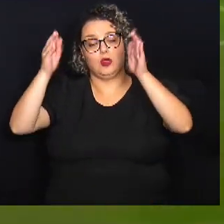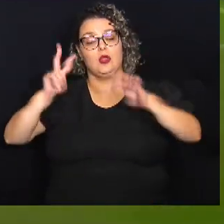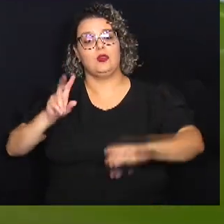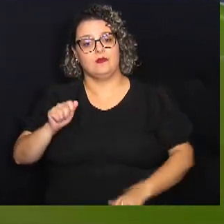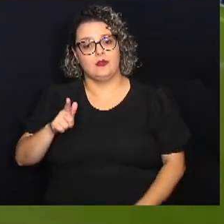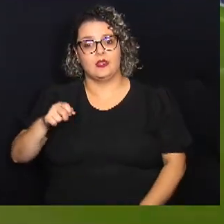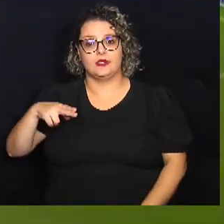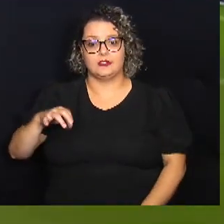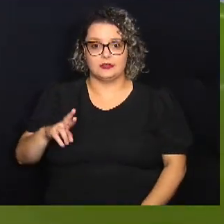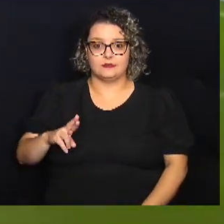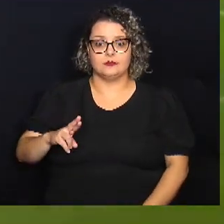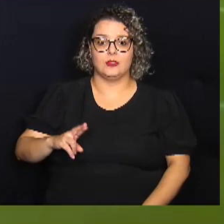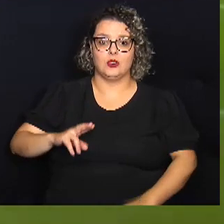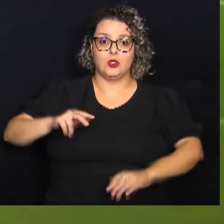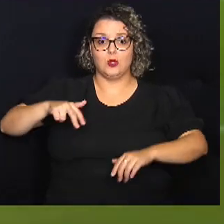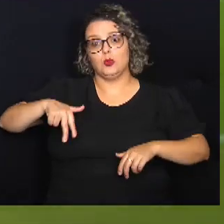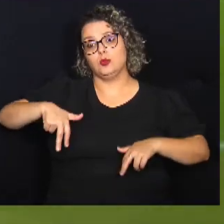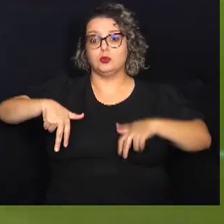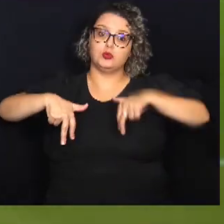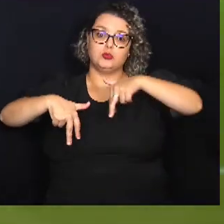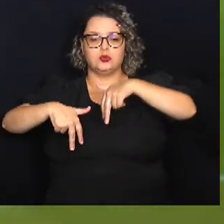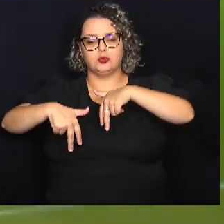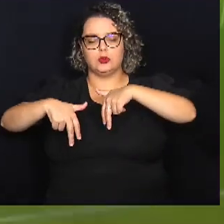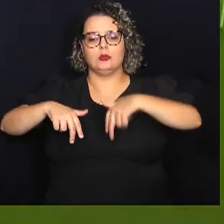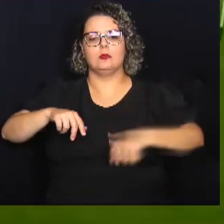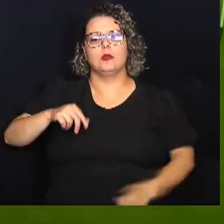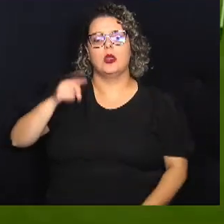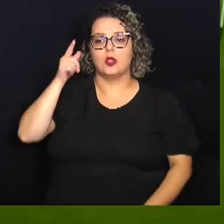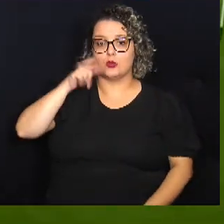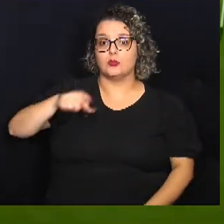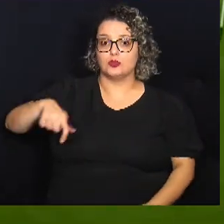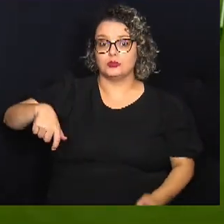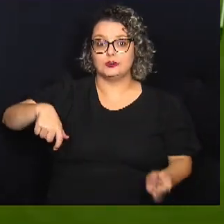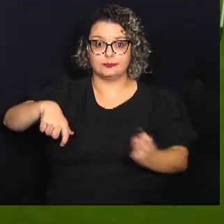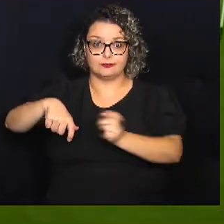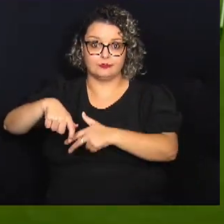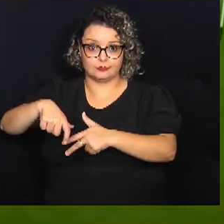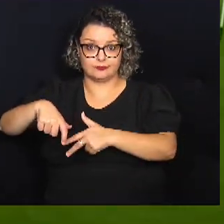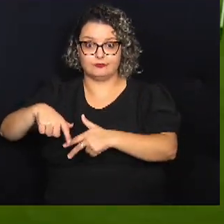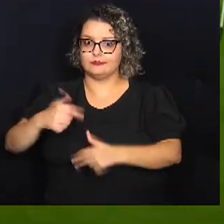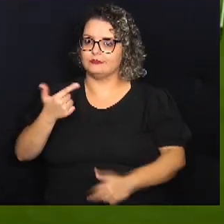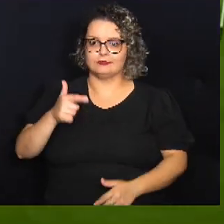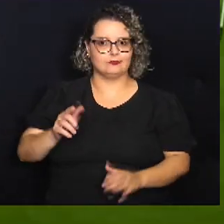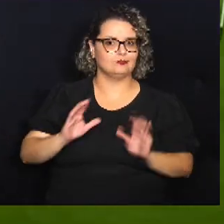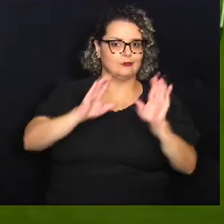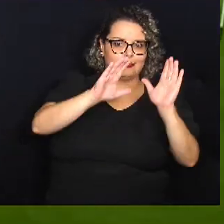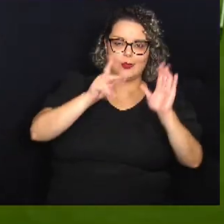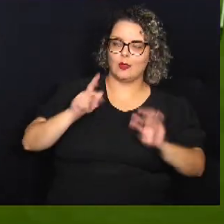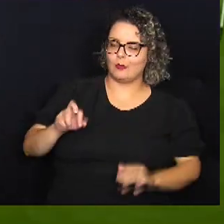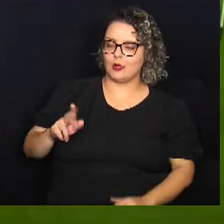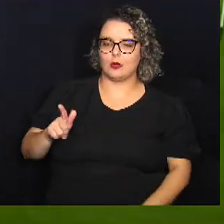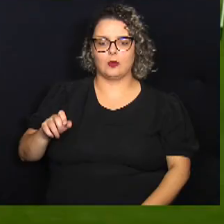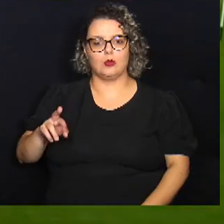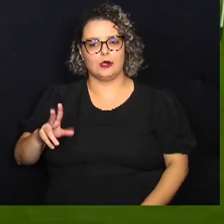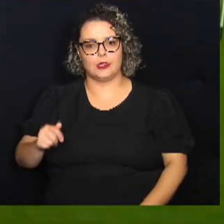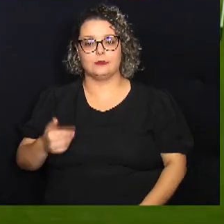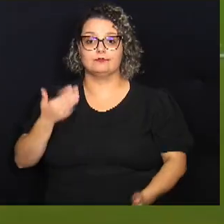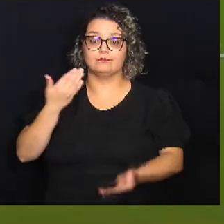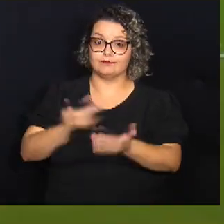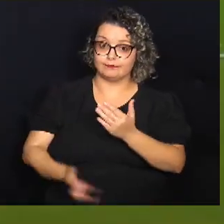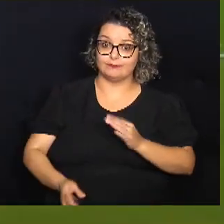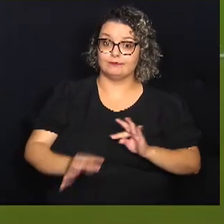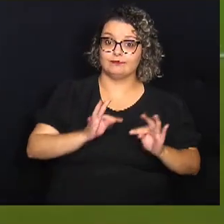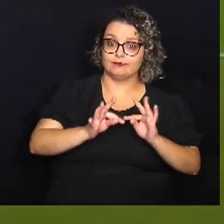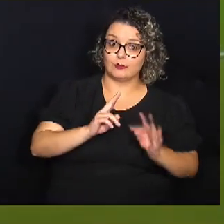Leonardo subiu mais alto que toda a defesa para cabecear firme sem chances para o goleiro Pegorari. Com a derrota, o time do técnico